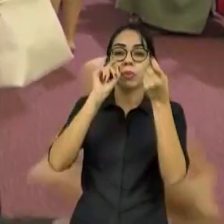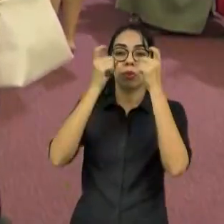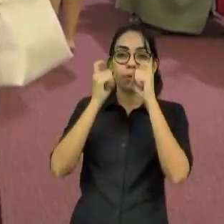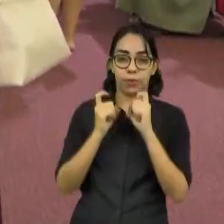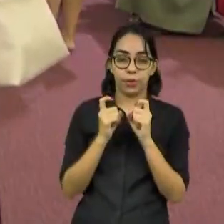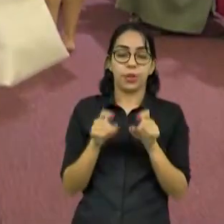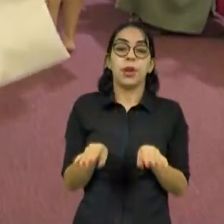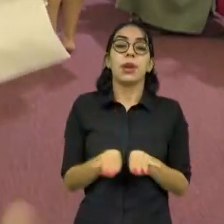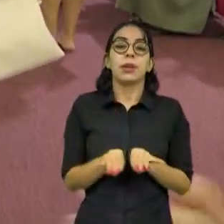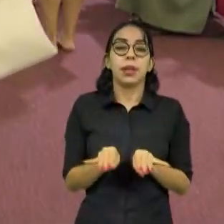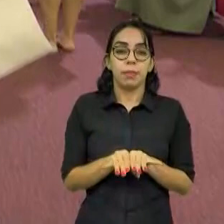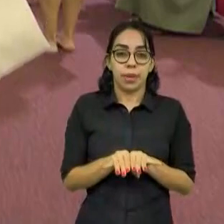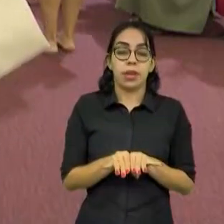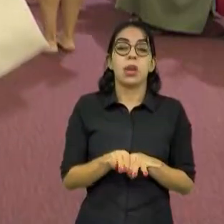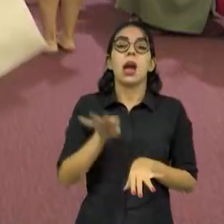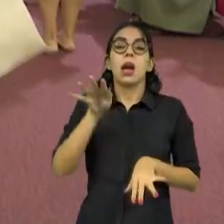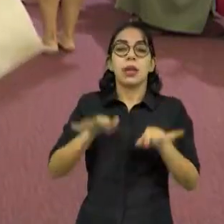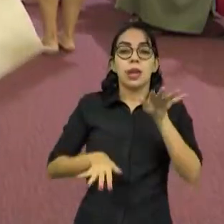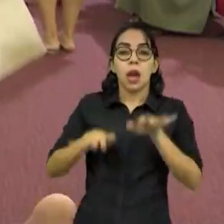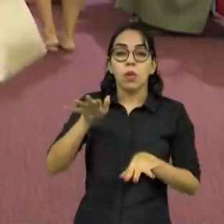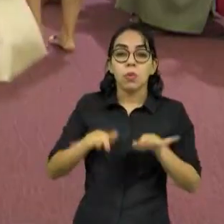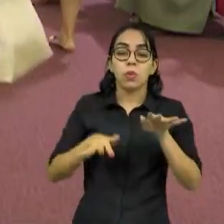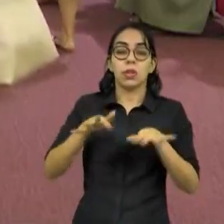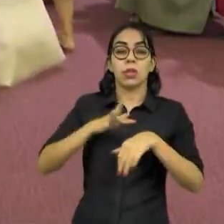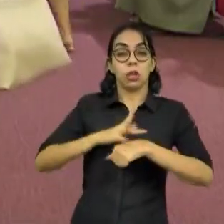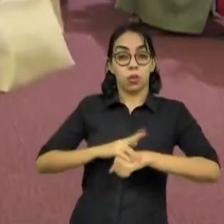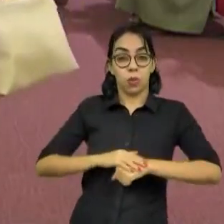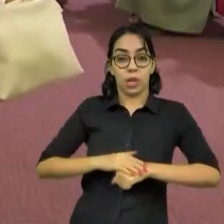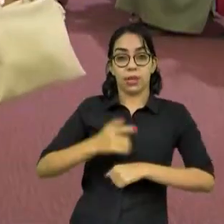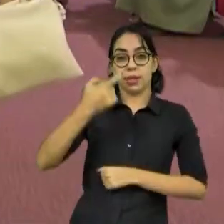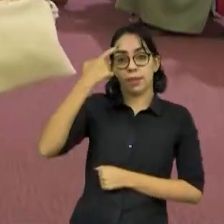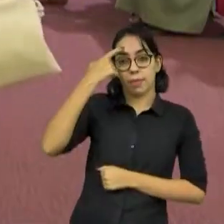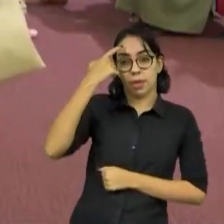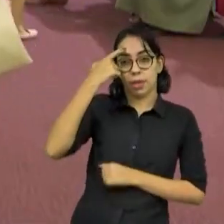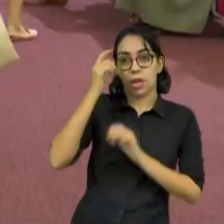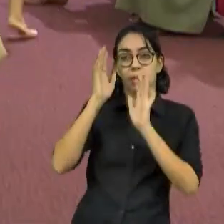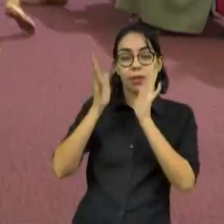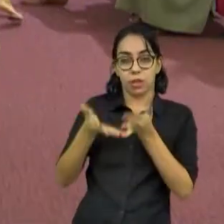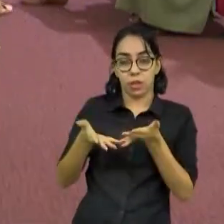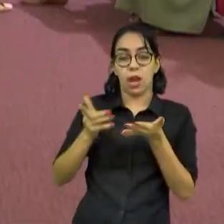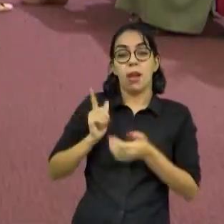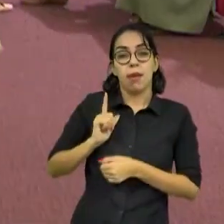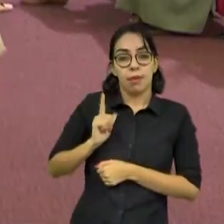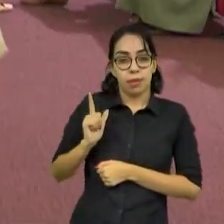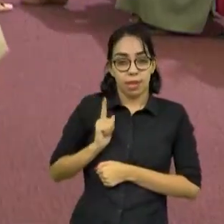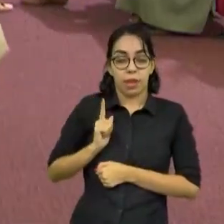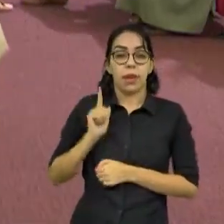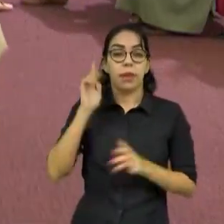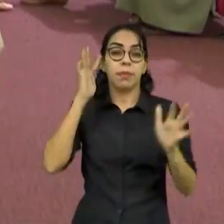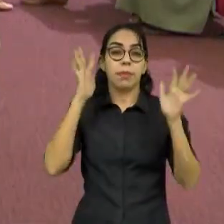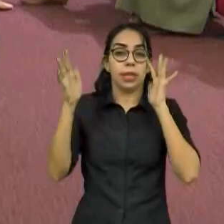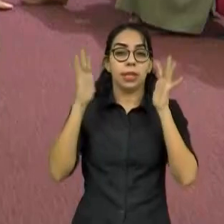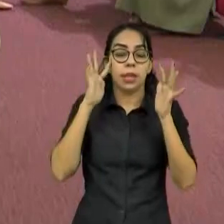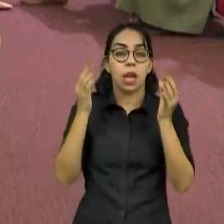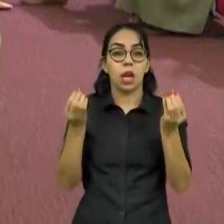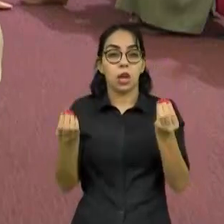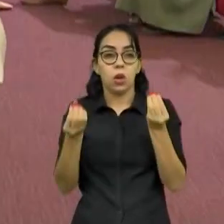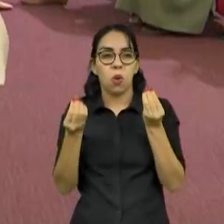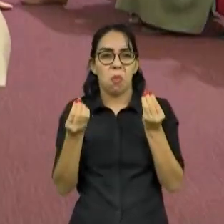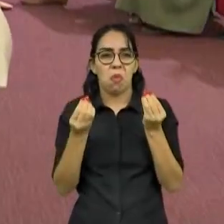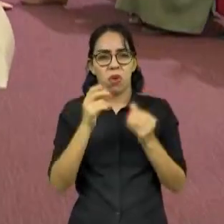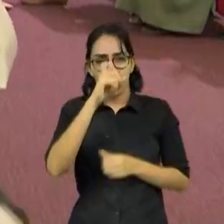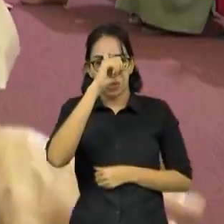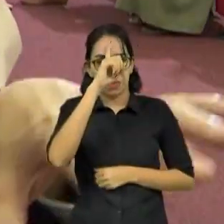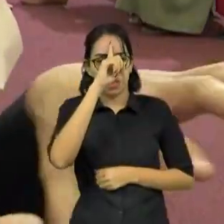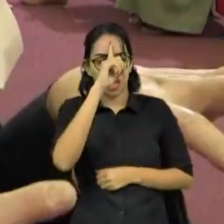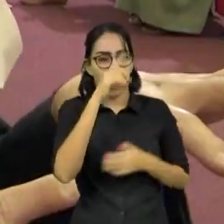dos transtornos mentais, das doenças mentais, como é que a gente tem que conviver com isso, pensar mais em desospitalizar as pessoas,